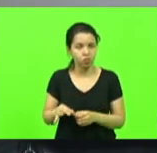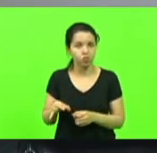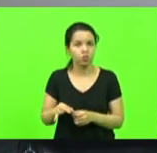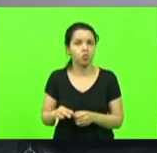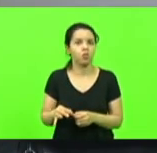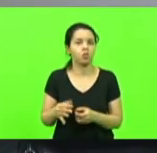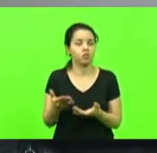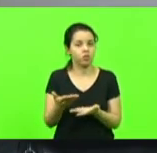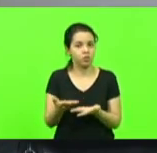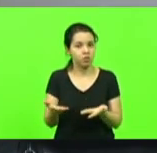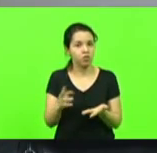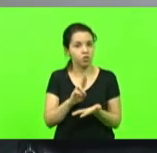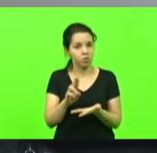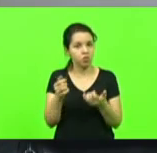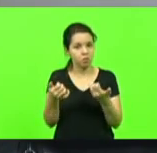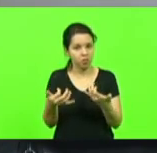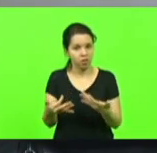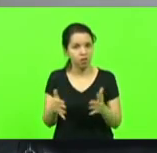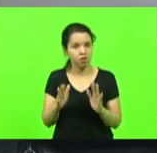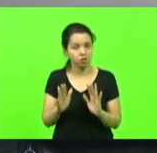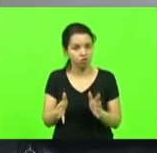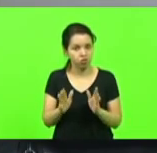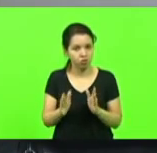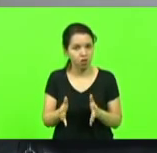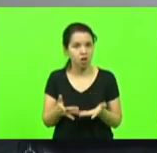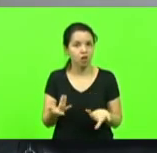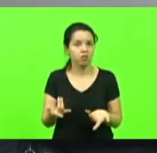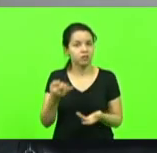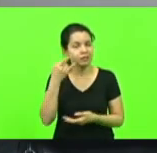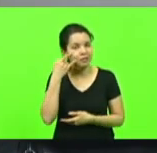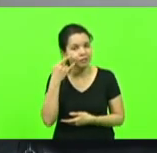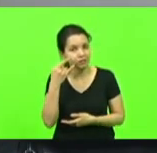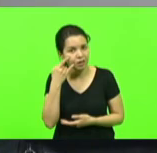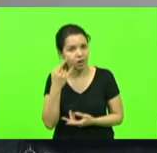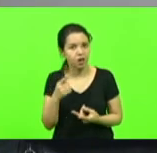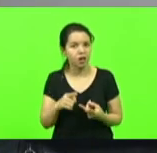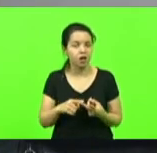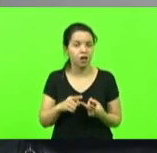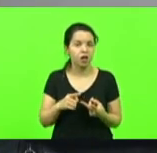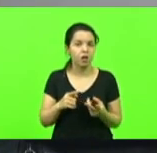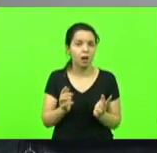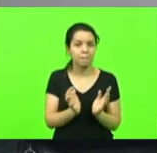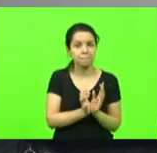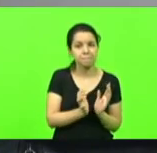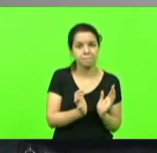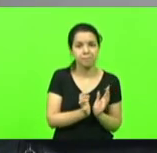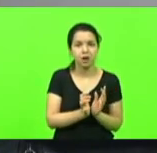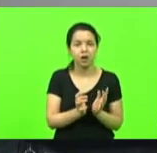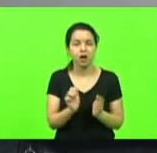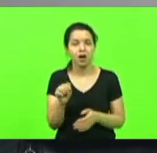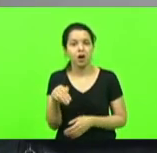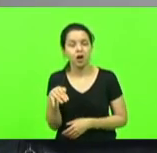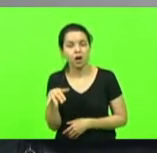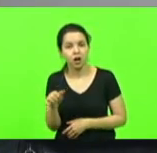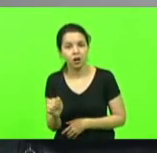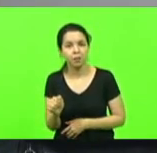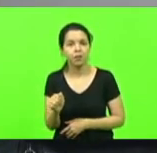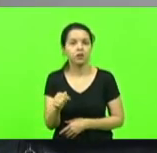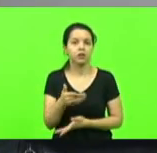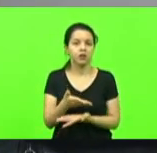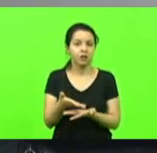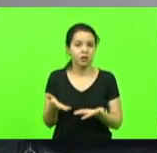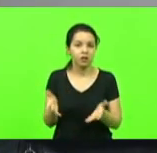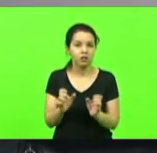nominadas de síndrome de Down, as APAES, as AMAs, têm